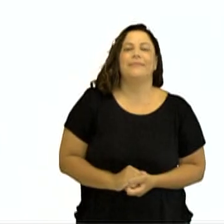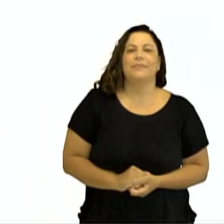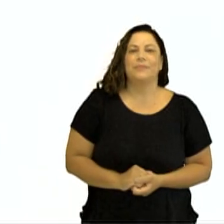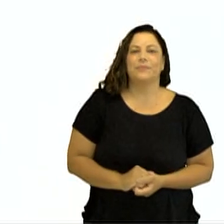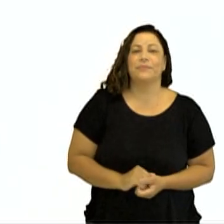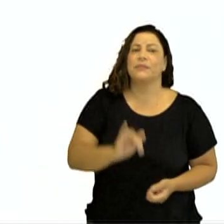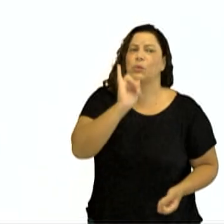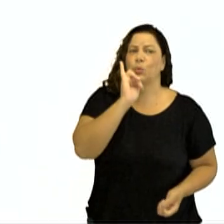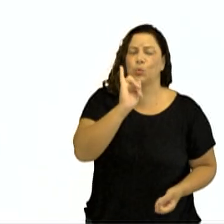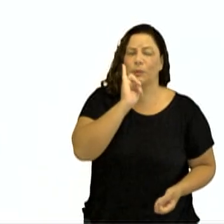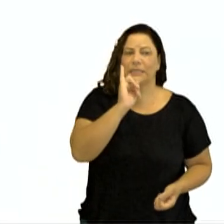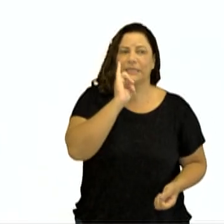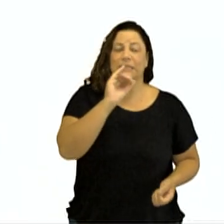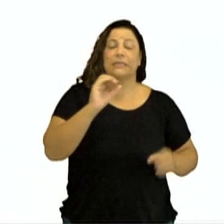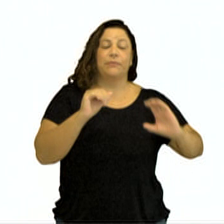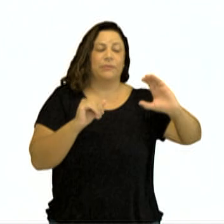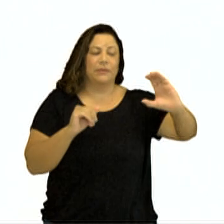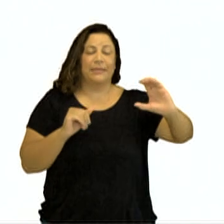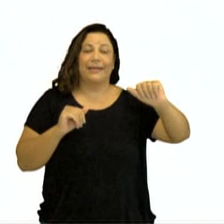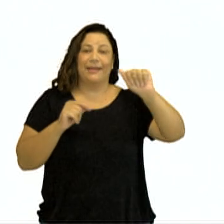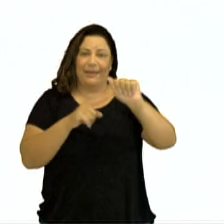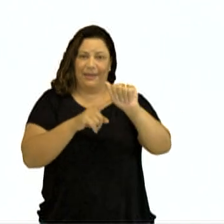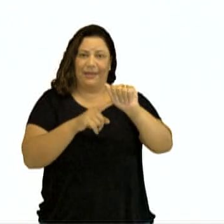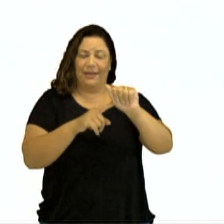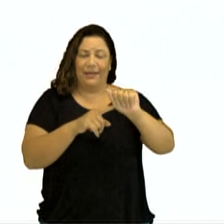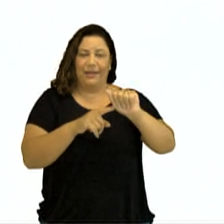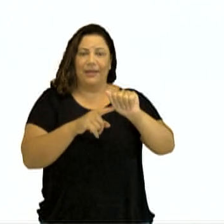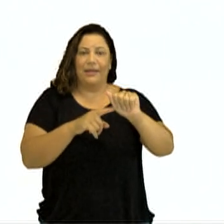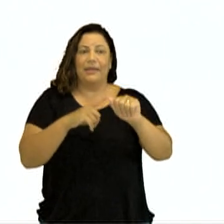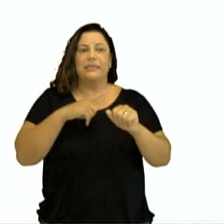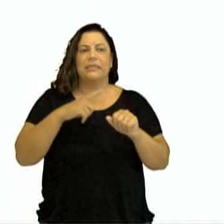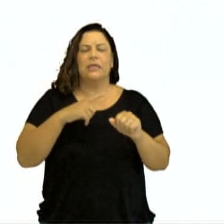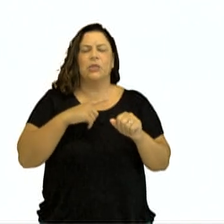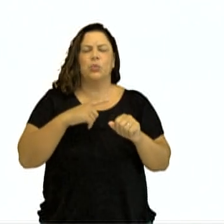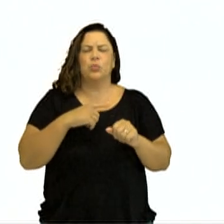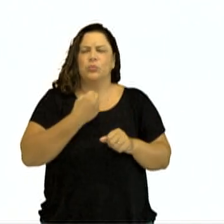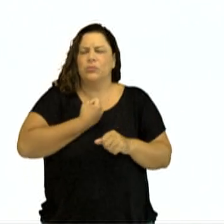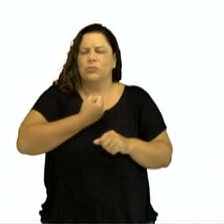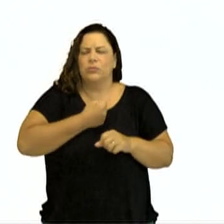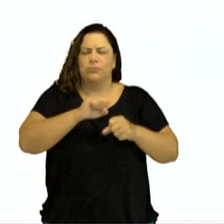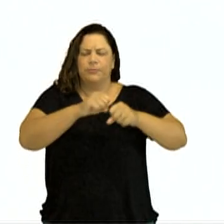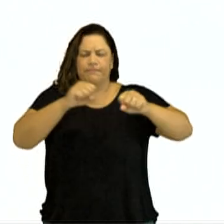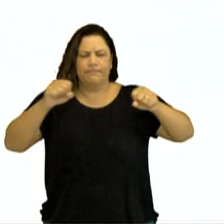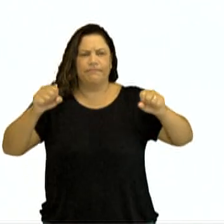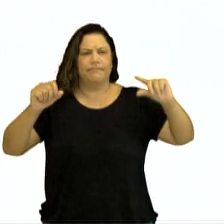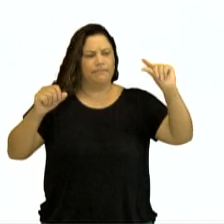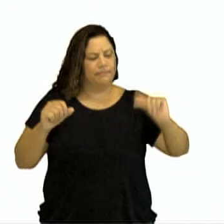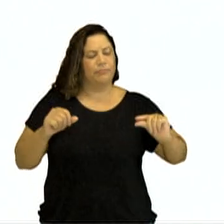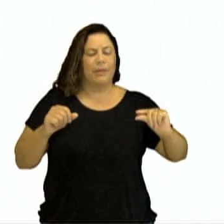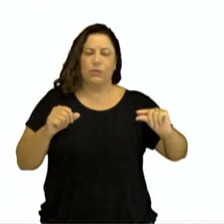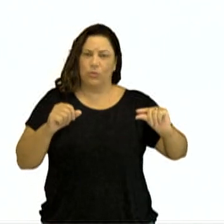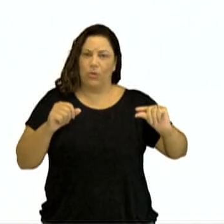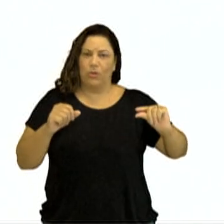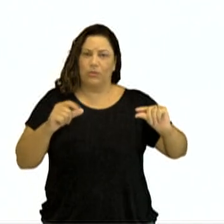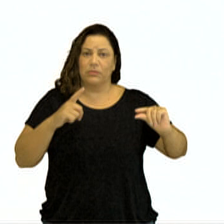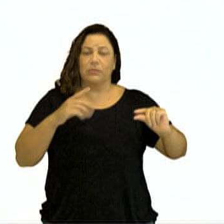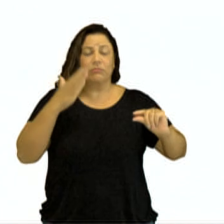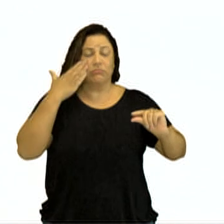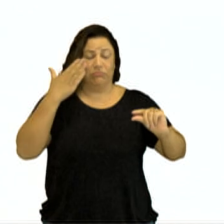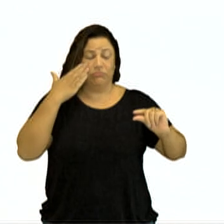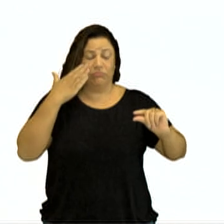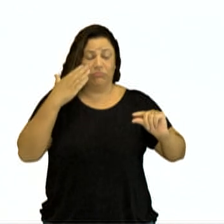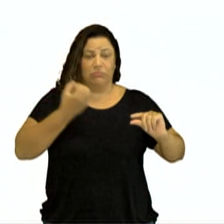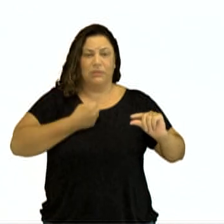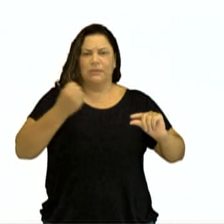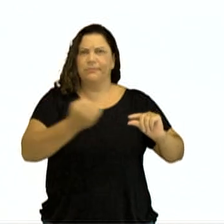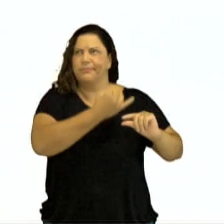ó, átomo de cálcio. O átomo de cálcio tem esse número grande e esse menor. Esse menor aqui eu sei que é o número atômico. Quantidade